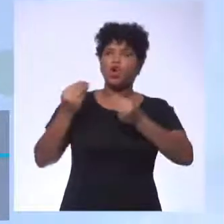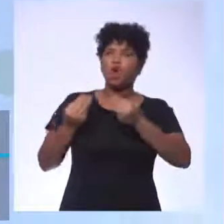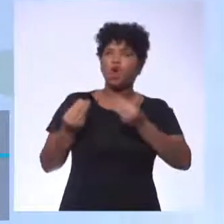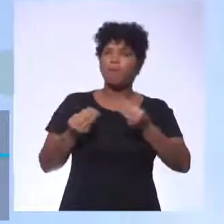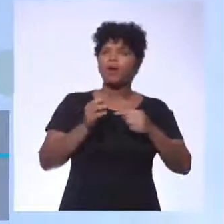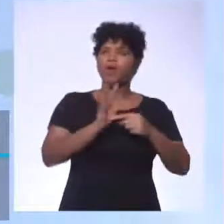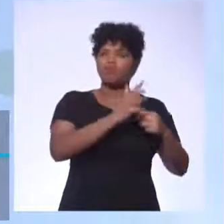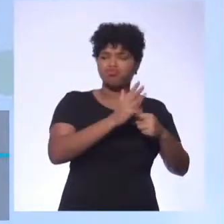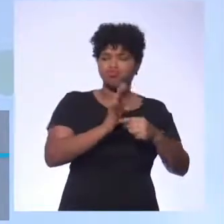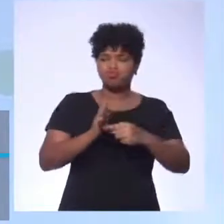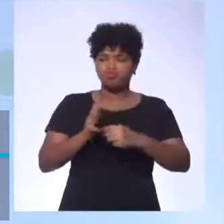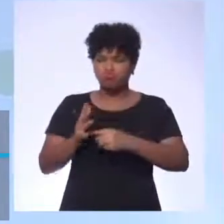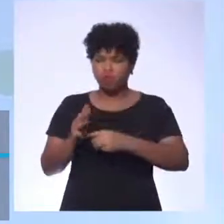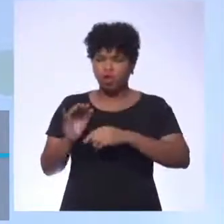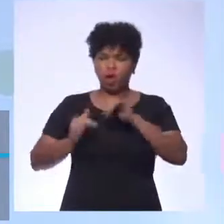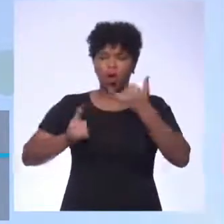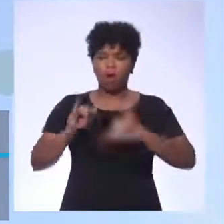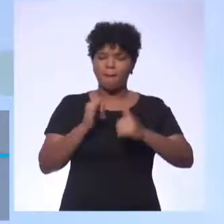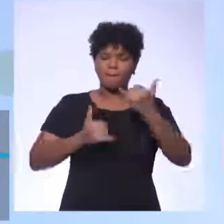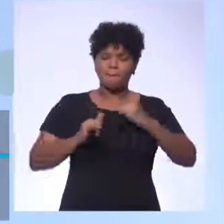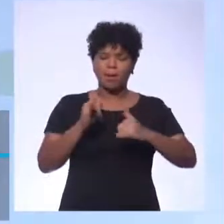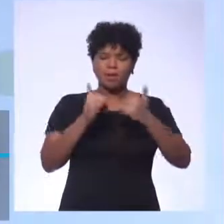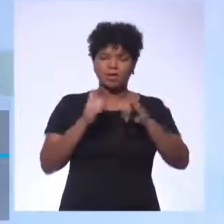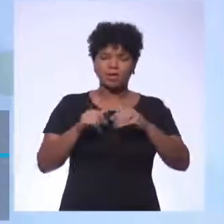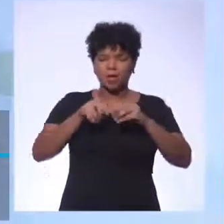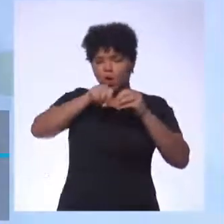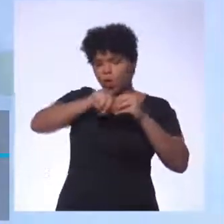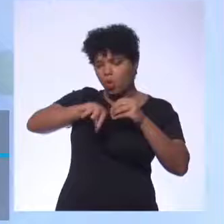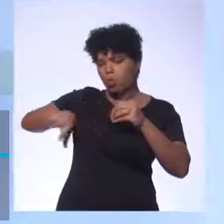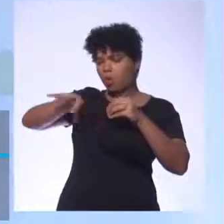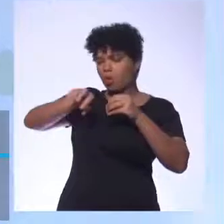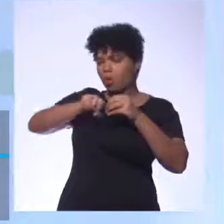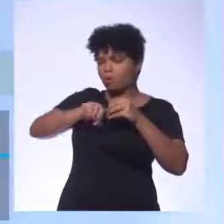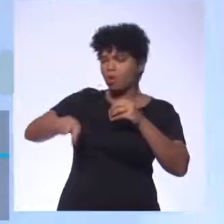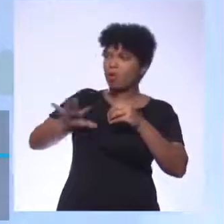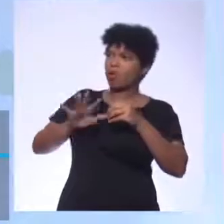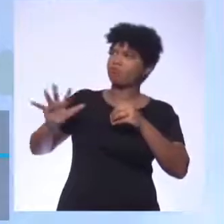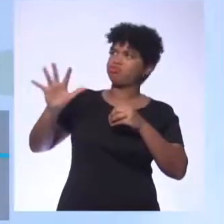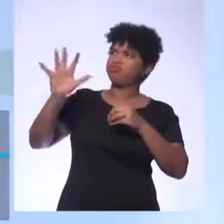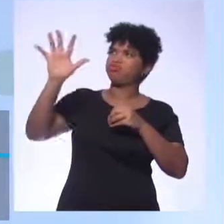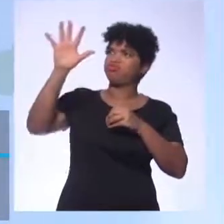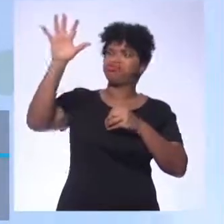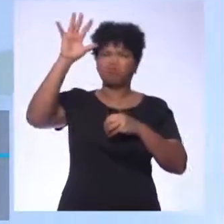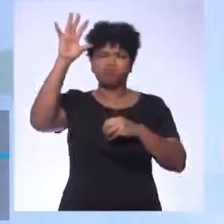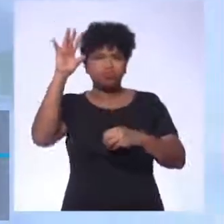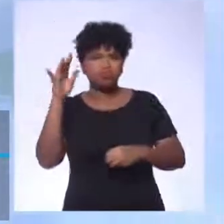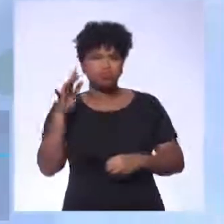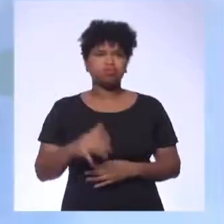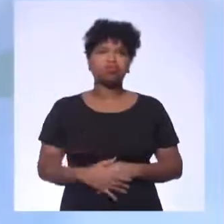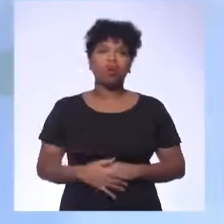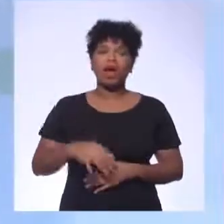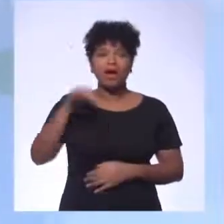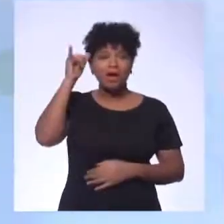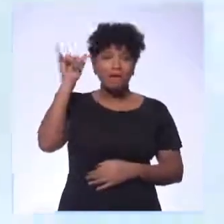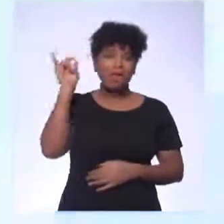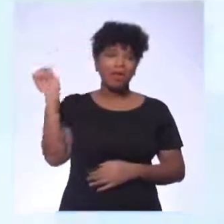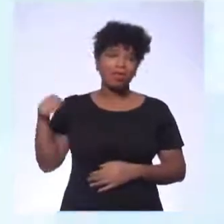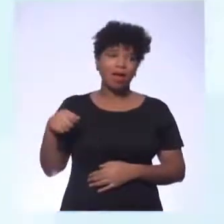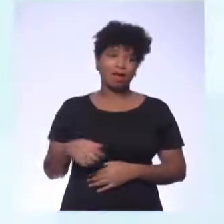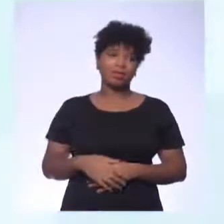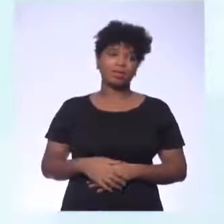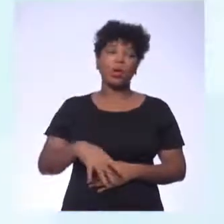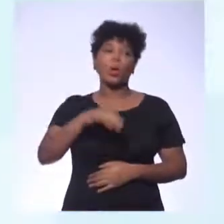de energia sem, de alguma forma, poluir o ambiente. Né? Então, tenho como primeiro exemplo aqui, ó, a energia